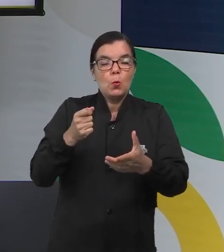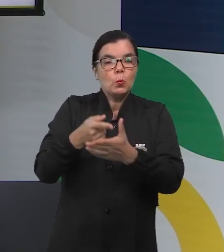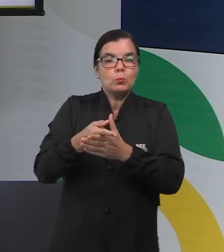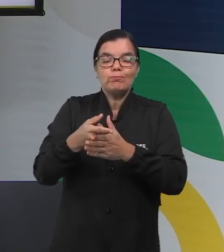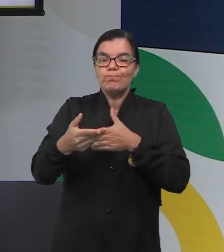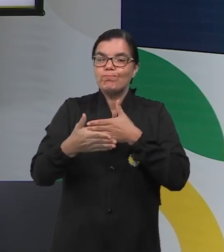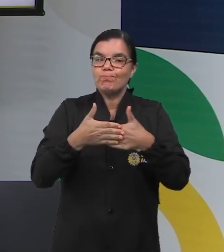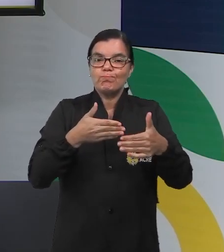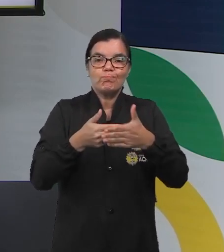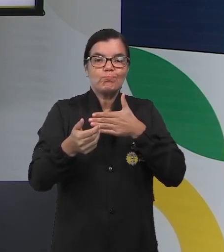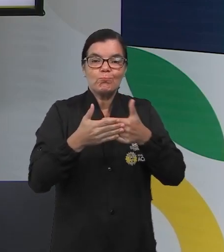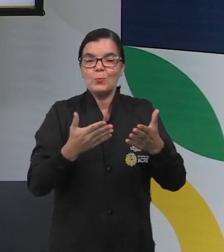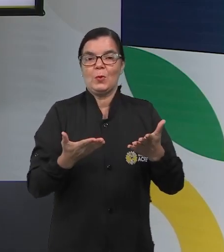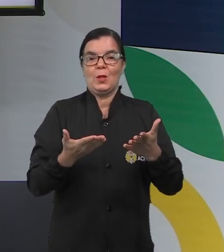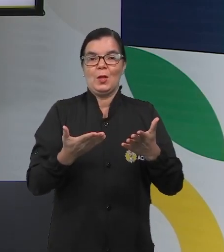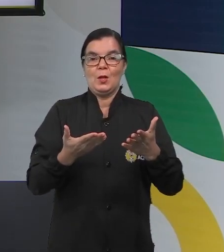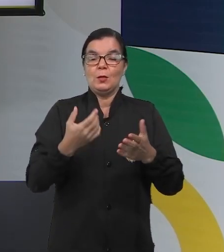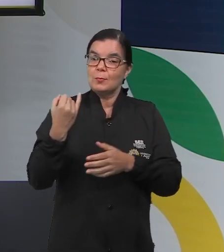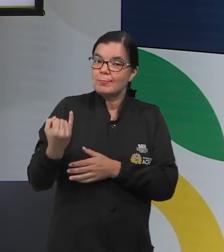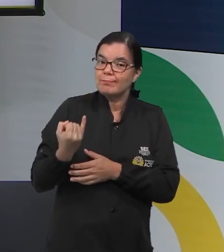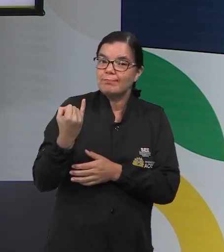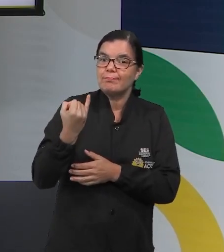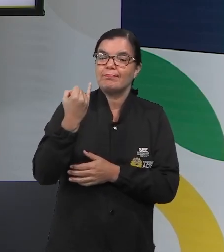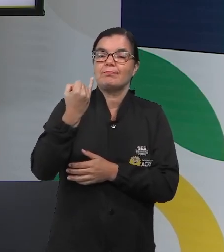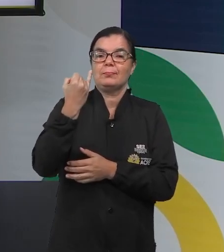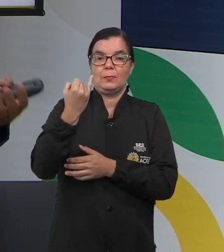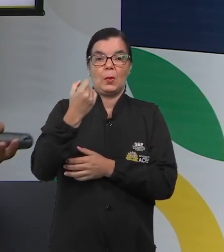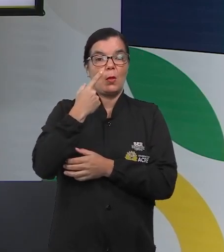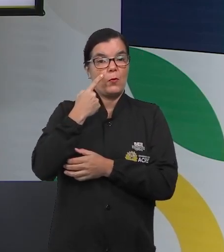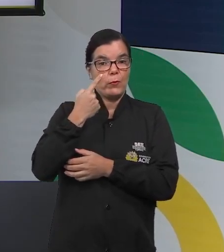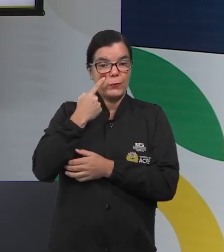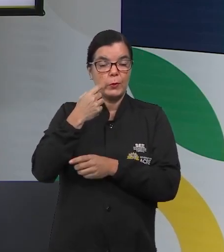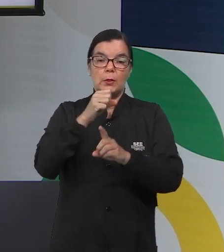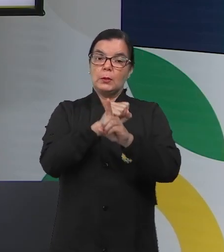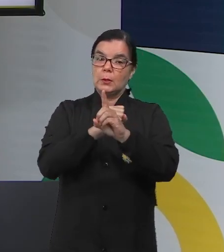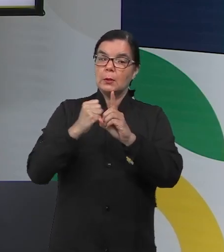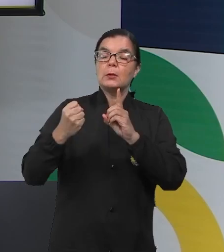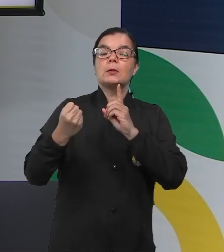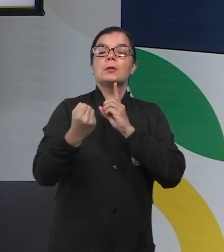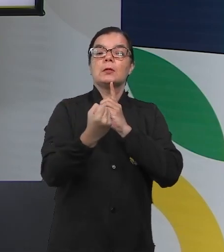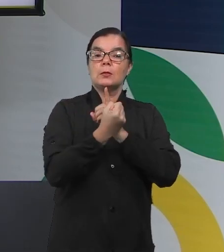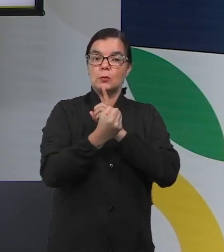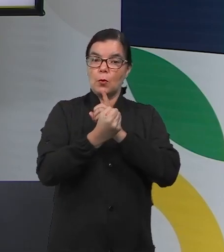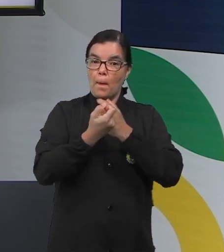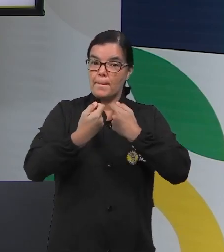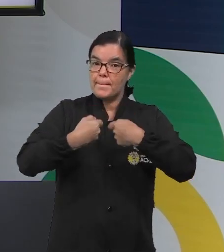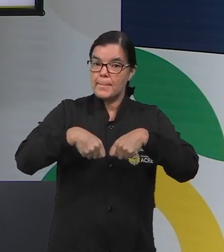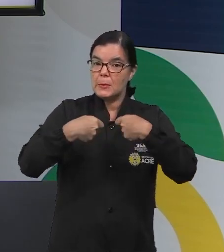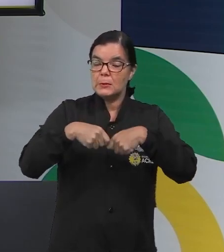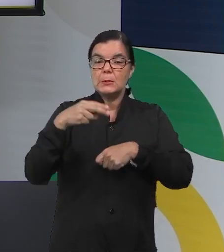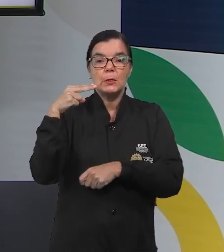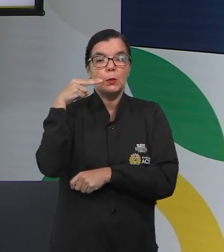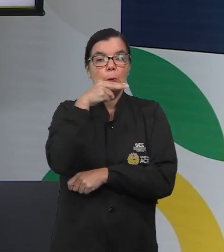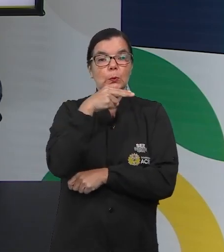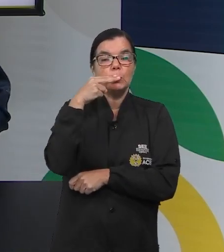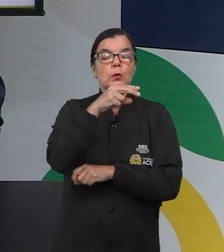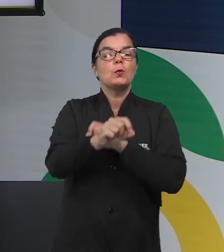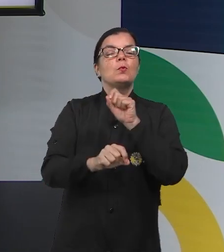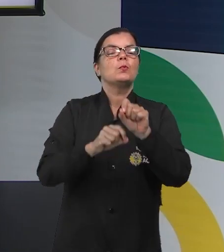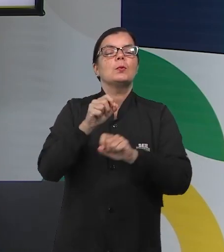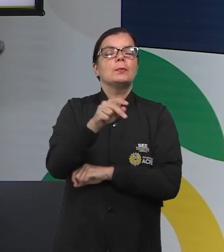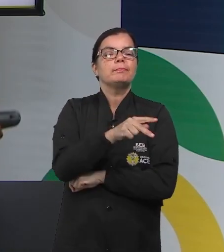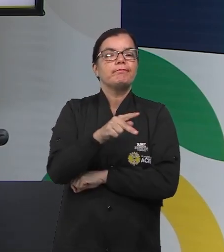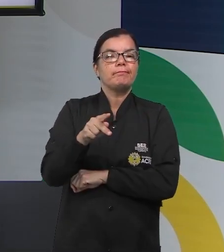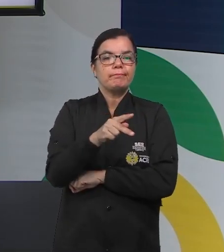forma alguma uma questão bastante importante, visto que a nossa sociedade, tá, precisa urgentemente, que é o que,